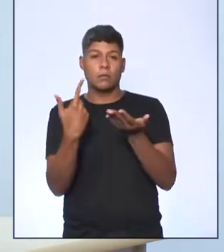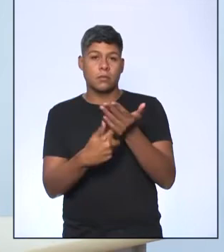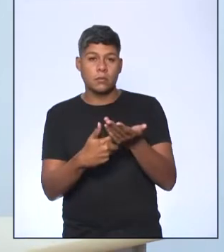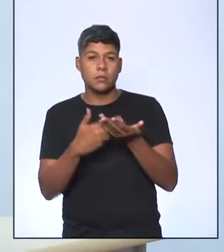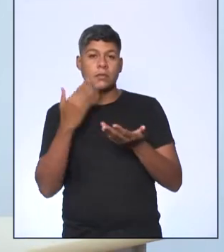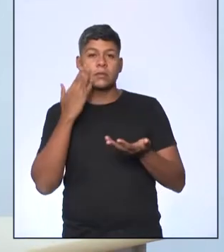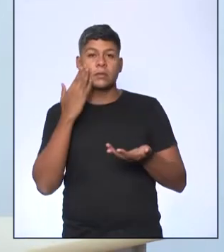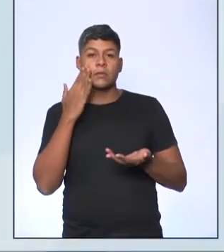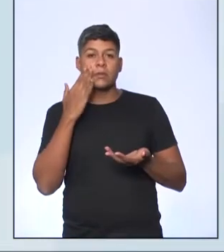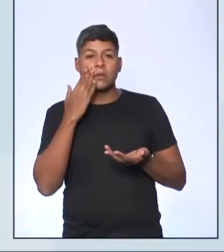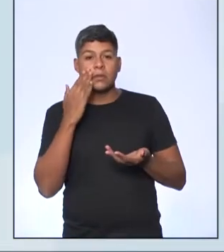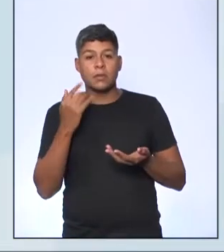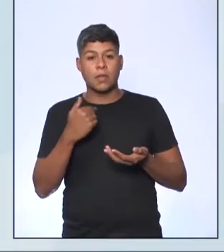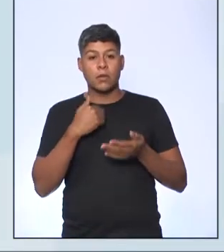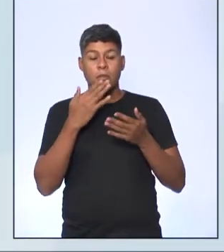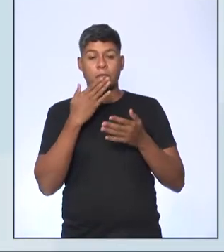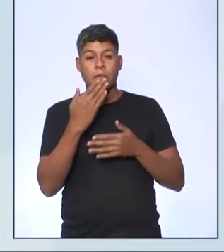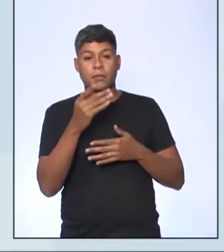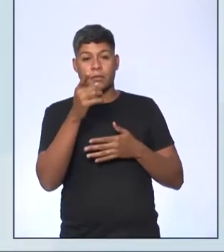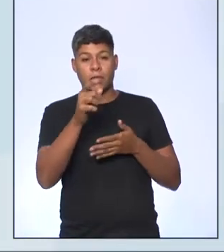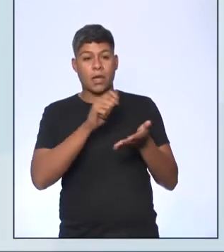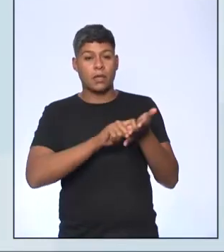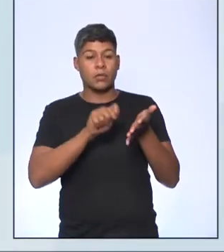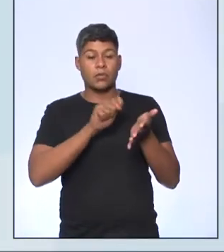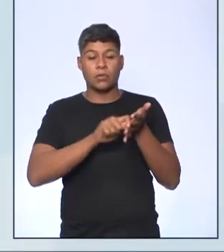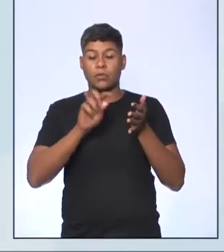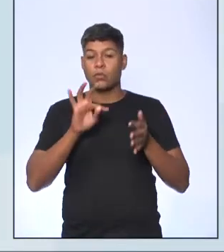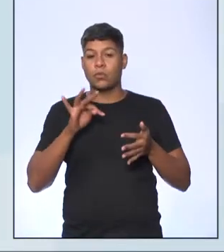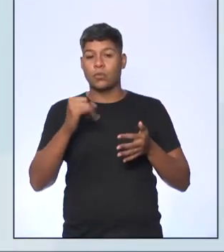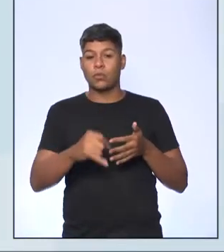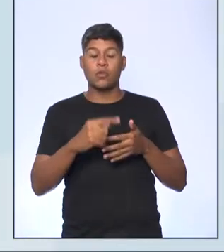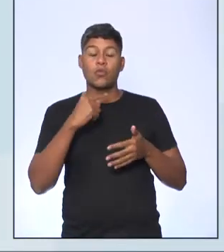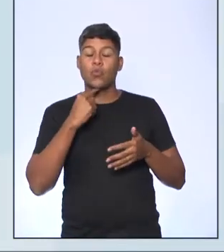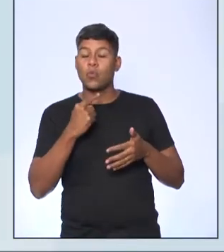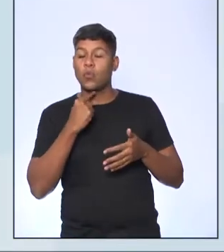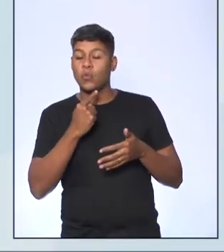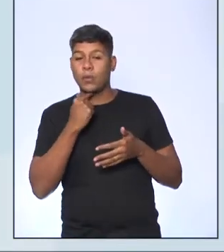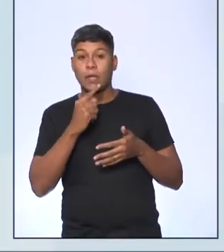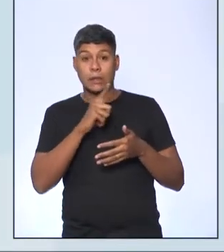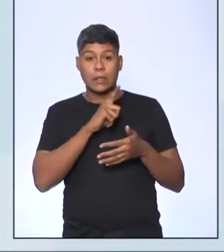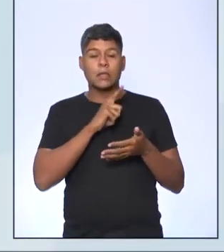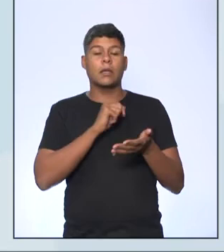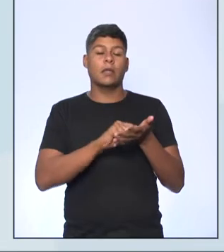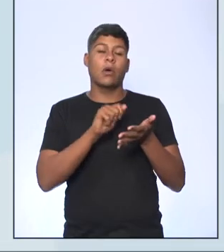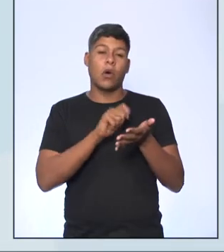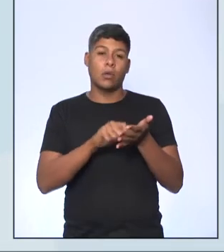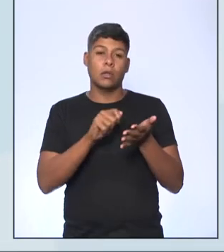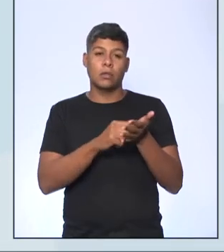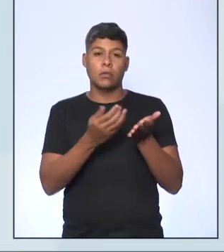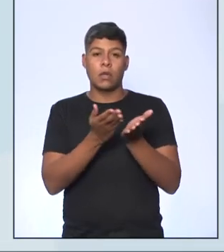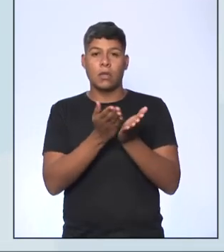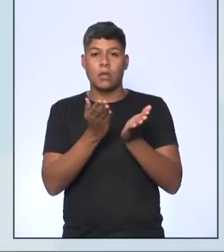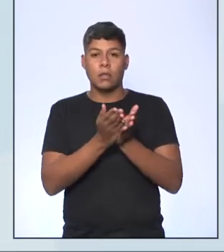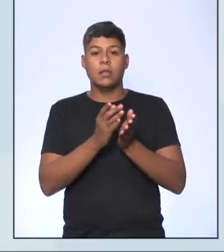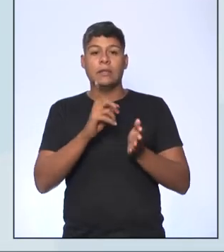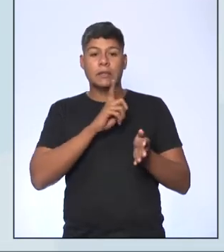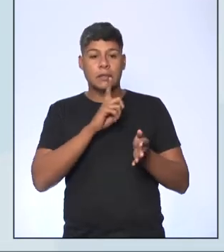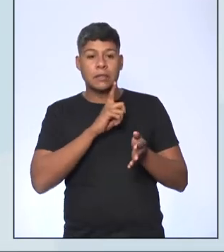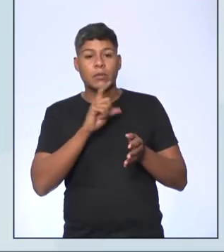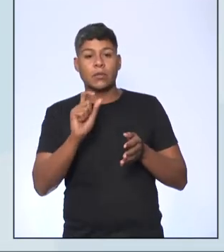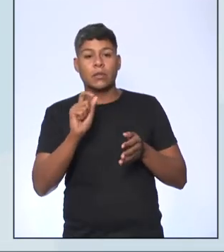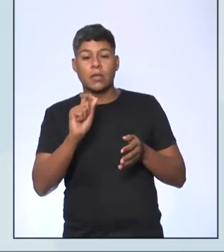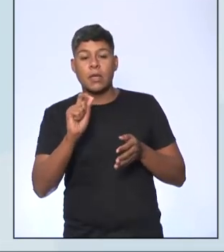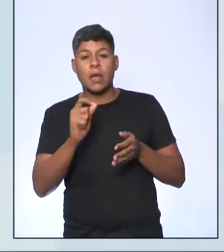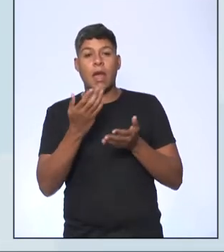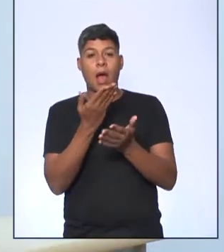São os seguintes. Eu vou pedir para vocês anotarem tudo, todas as dúvidas que surgirem, anotarem no caderno. Então, vocês vão ter que ter aí,